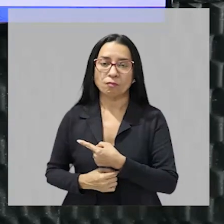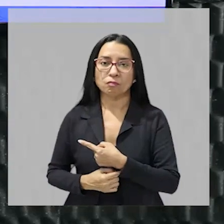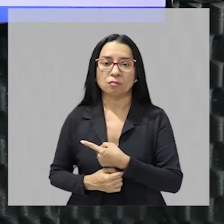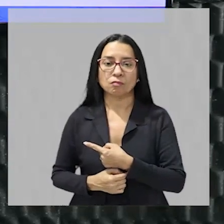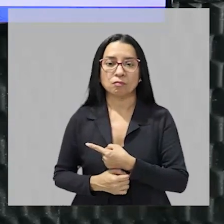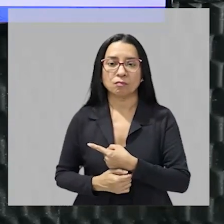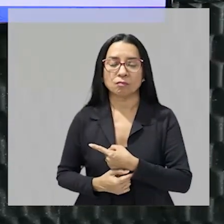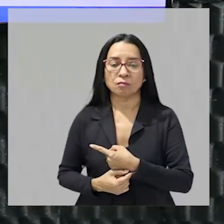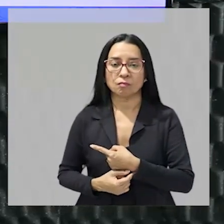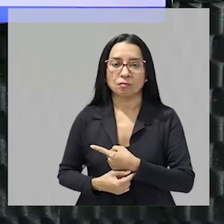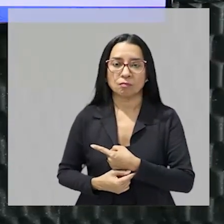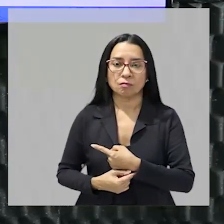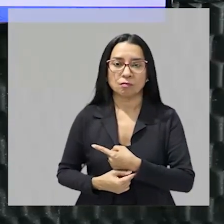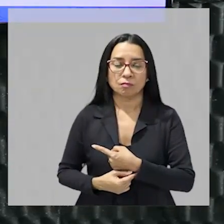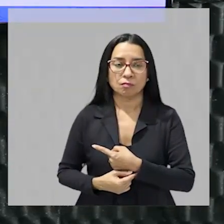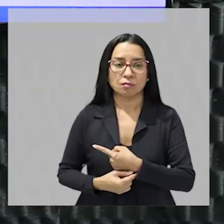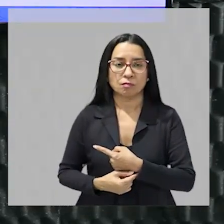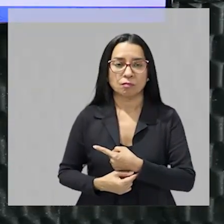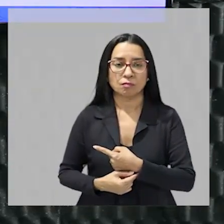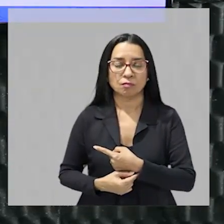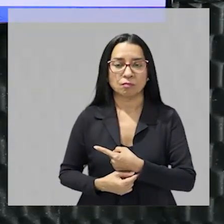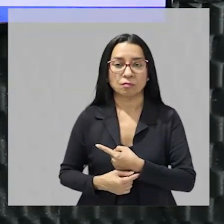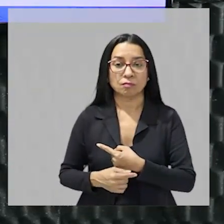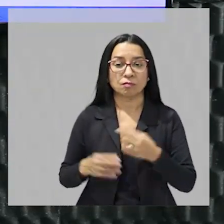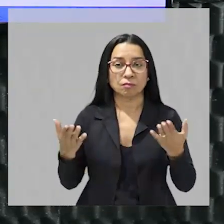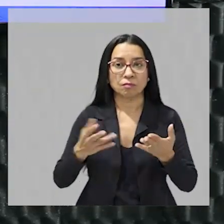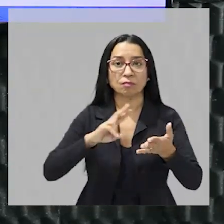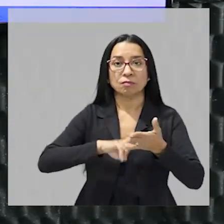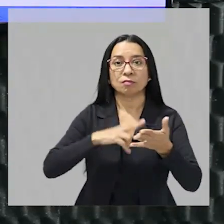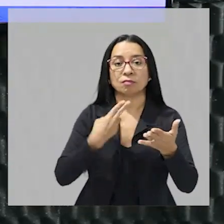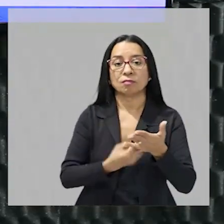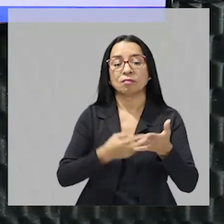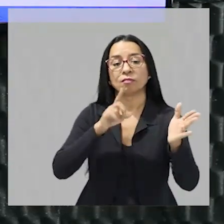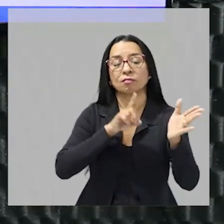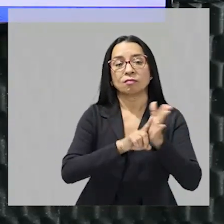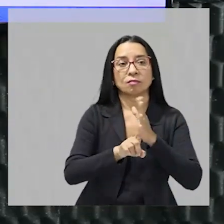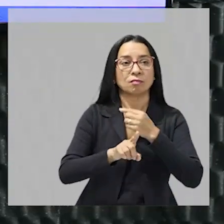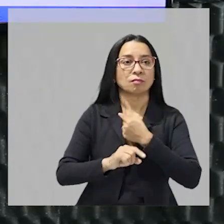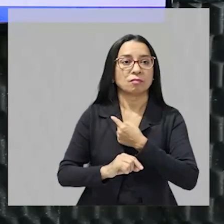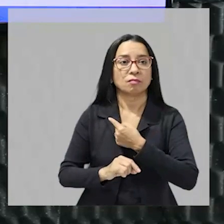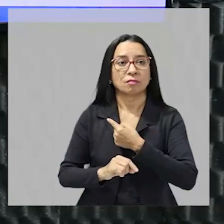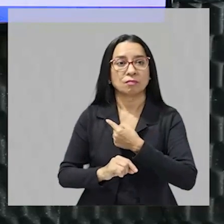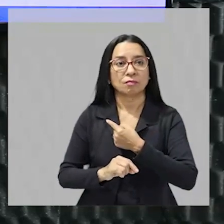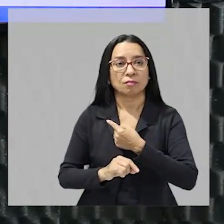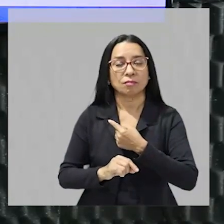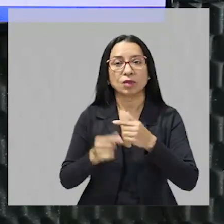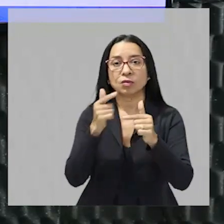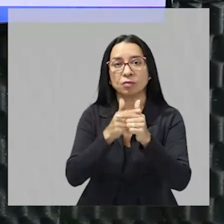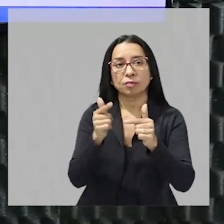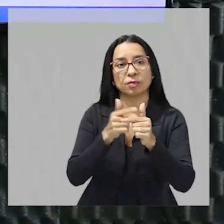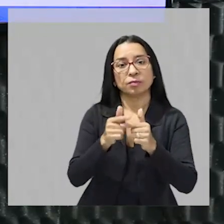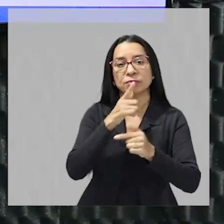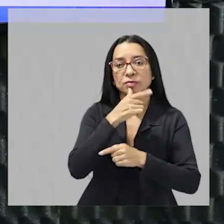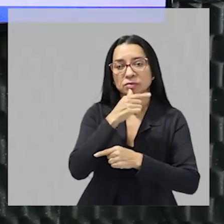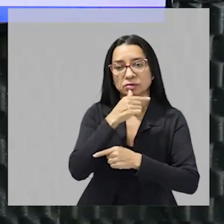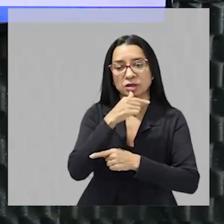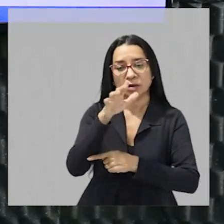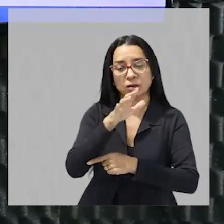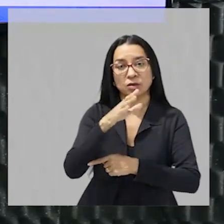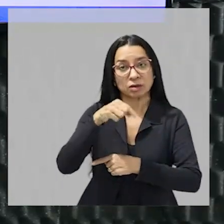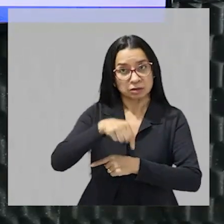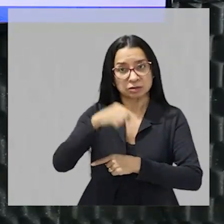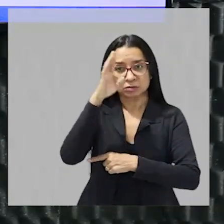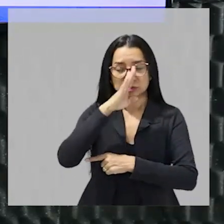charge tem justificativa como? Ou seja, vamos agora traduzir a resposta, a pergunta, melhor dizendo. A crise hídrica do Brasil é justificada pelo